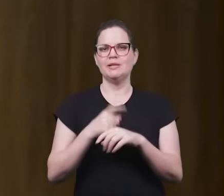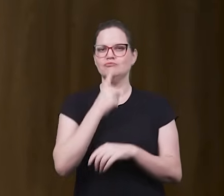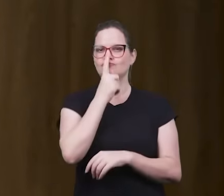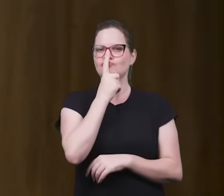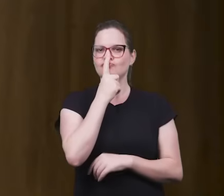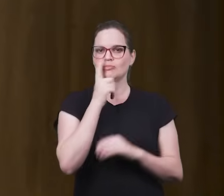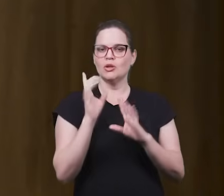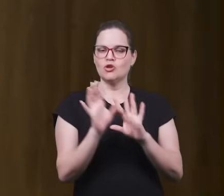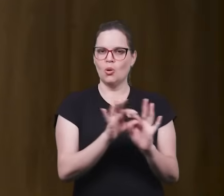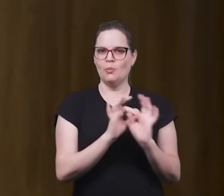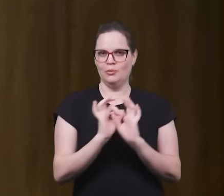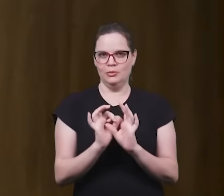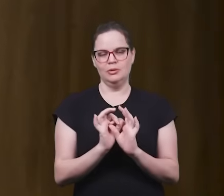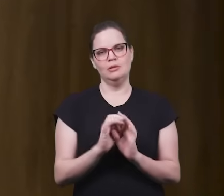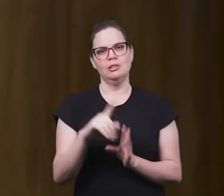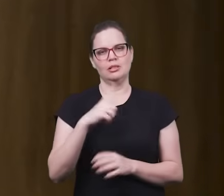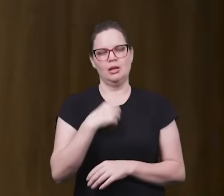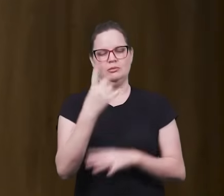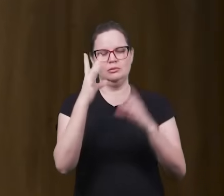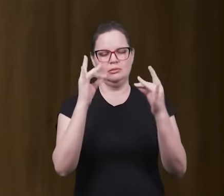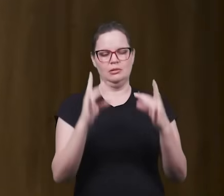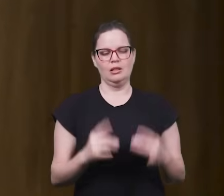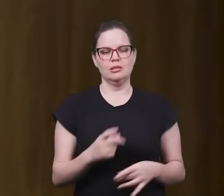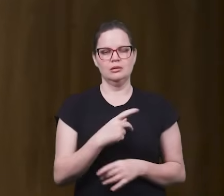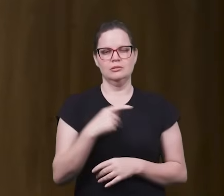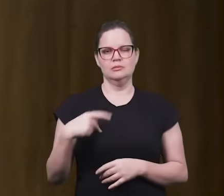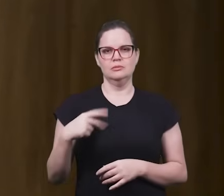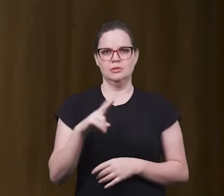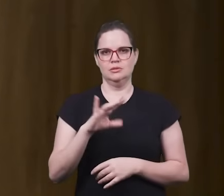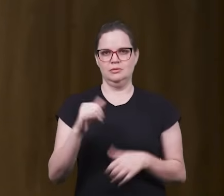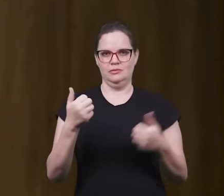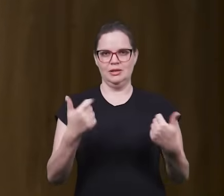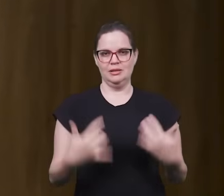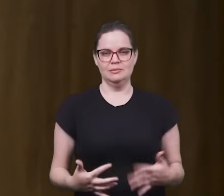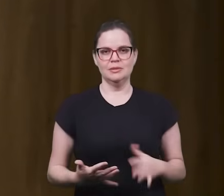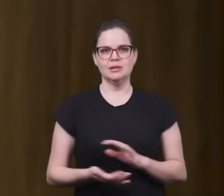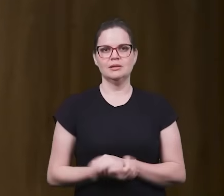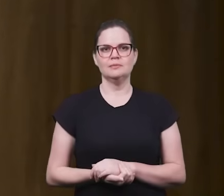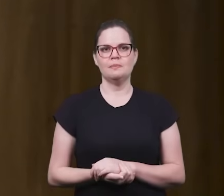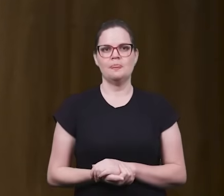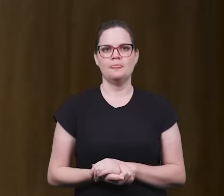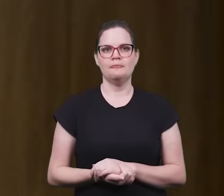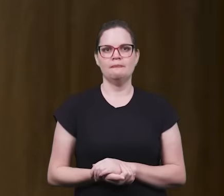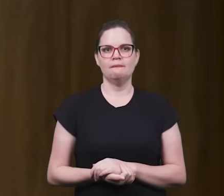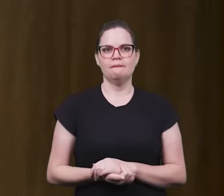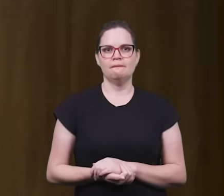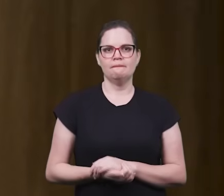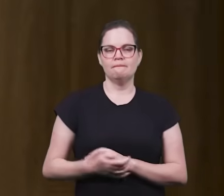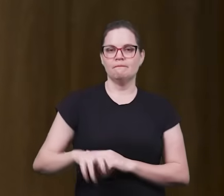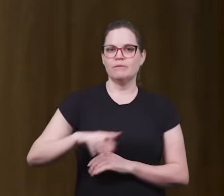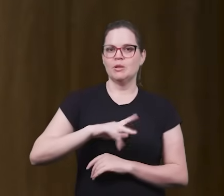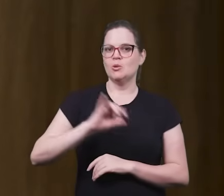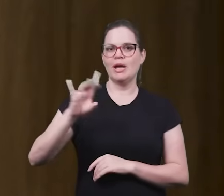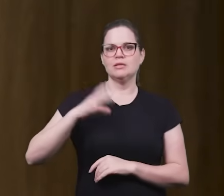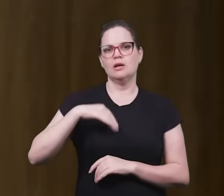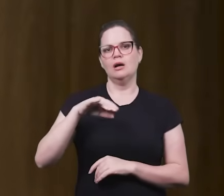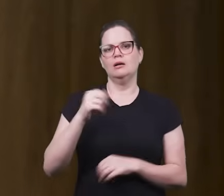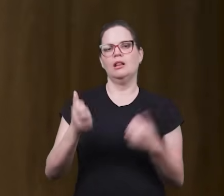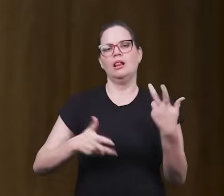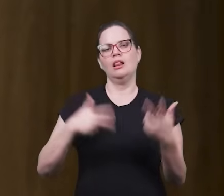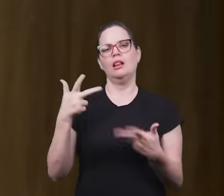intimidade, de comunhão, há um detalhe que o pastor Nieli assim, vai comentar, não é só a oração de lábios,